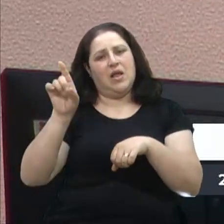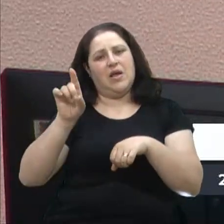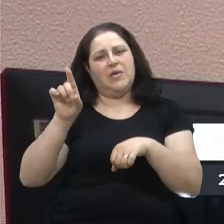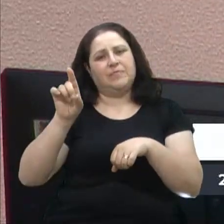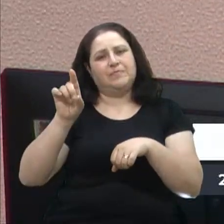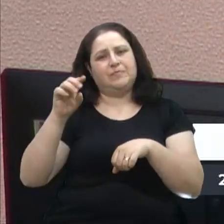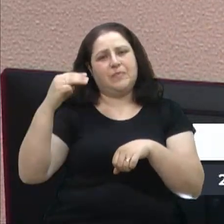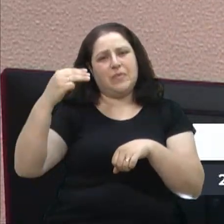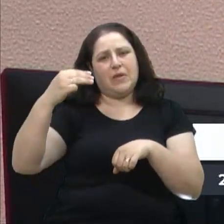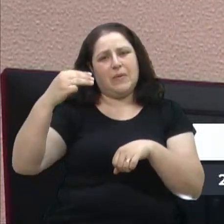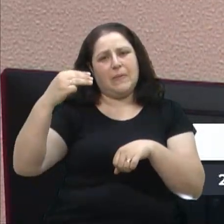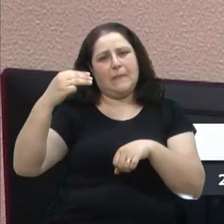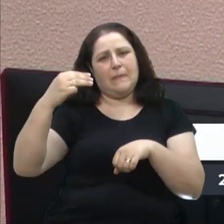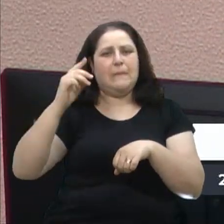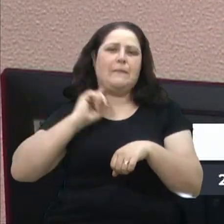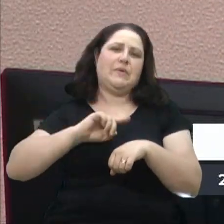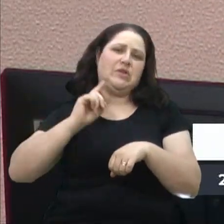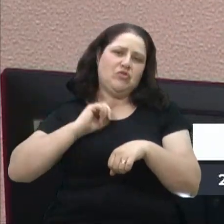Amazônia.